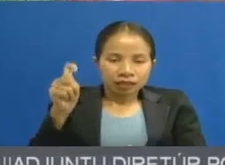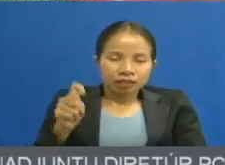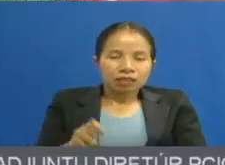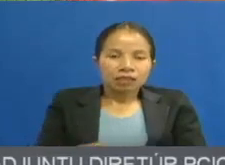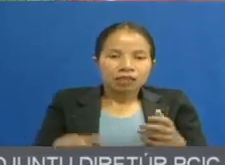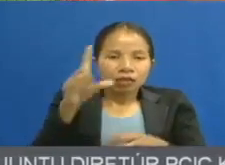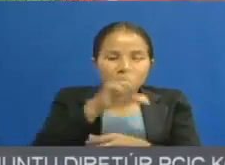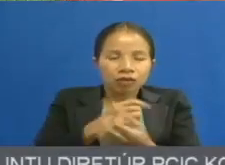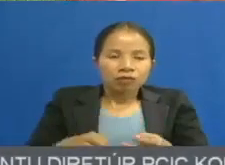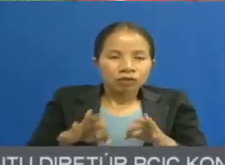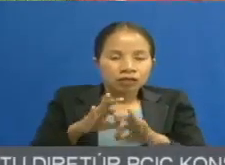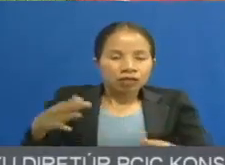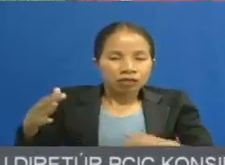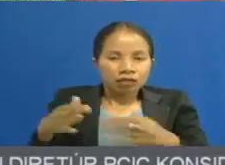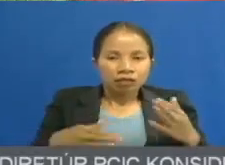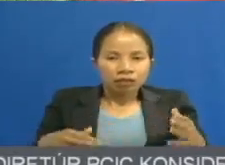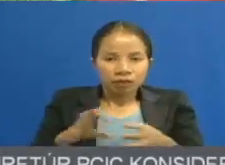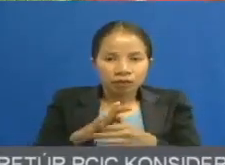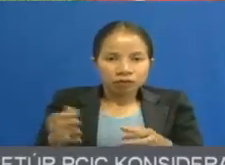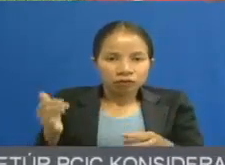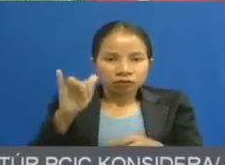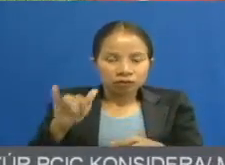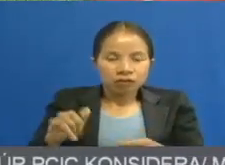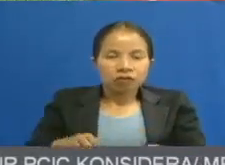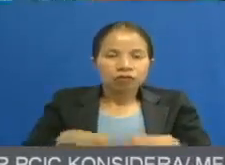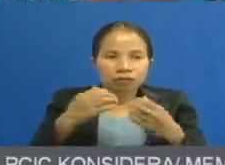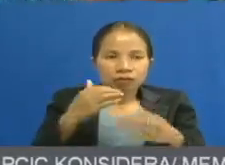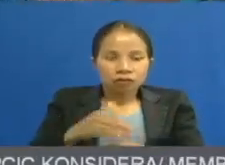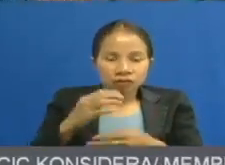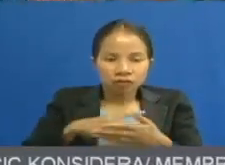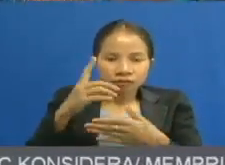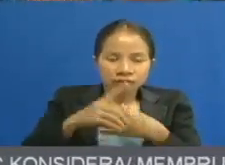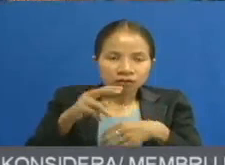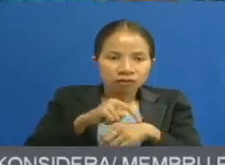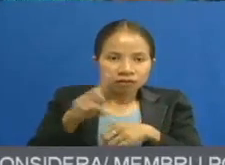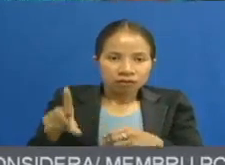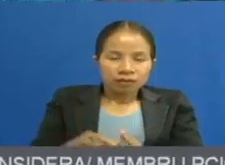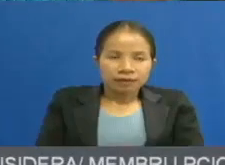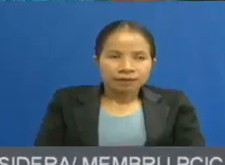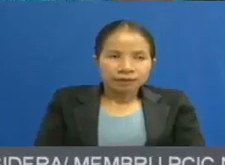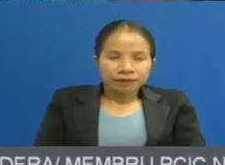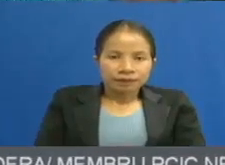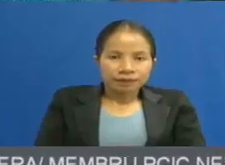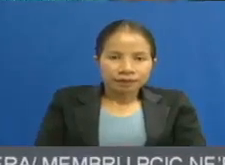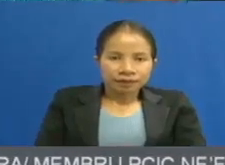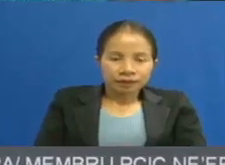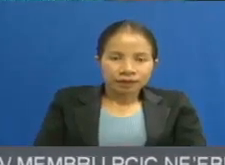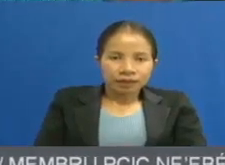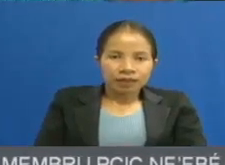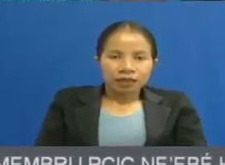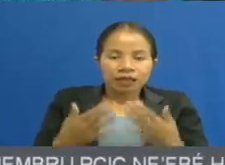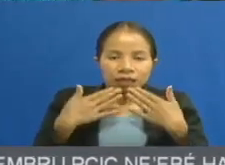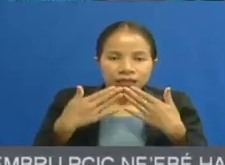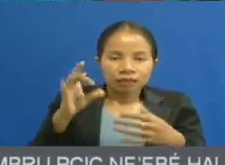atual livro Membro Sira, o ensaio foi apoio ao processo de desenvolvimento nacional. Francisco Mariano dos Santos agradece